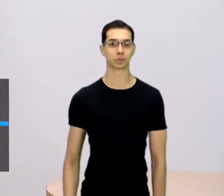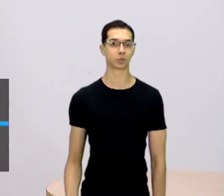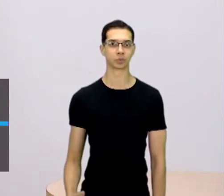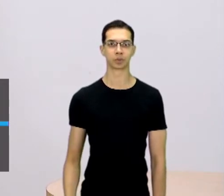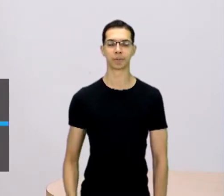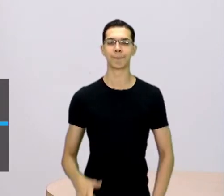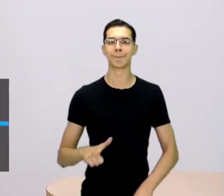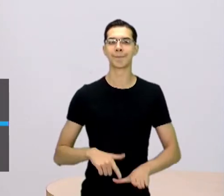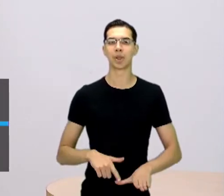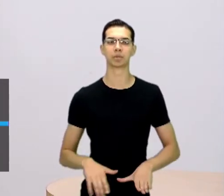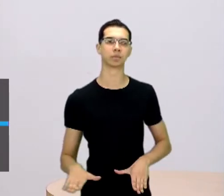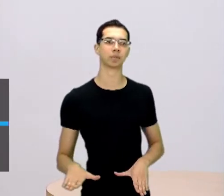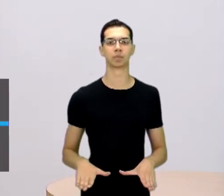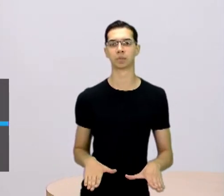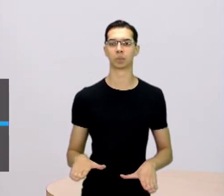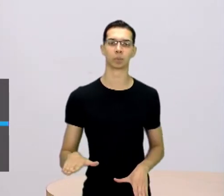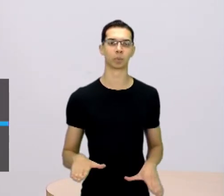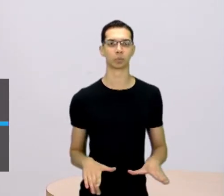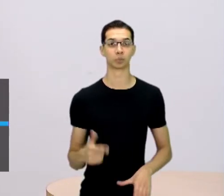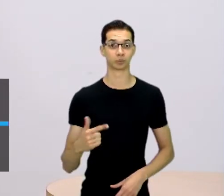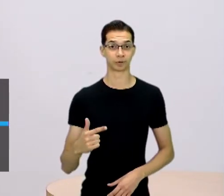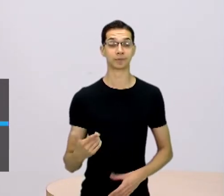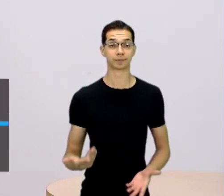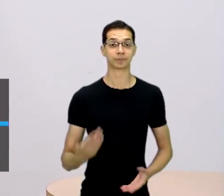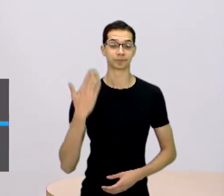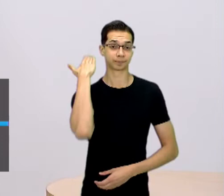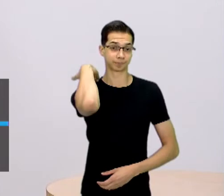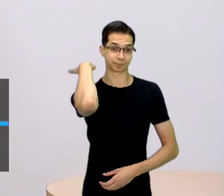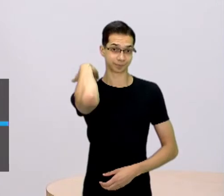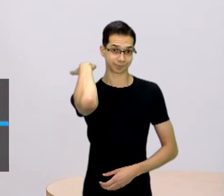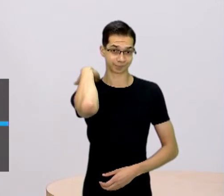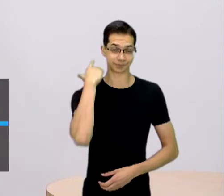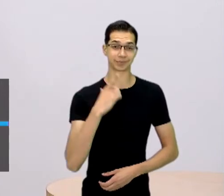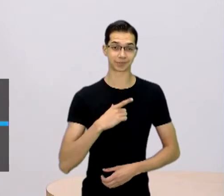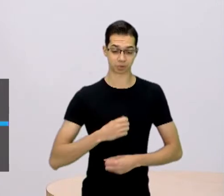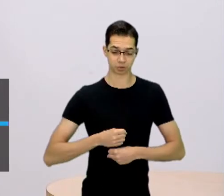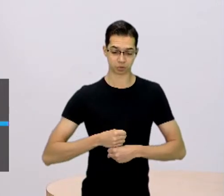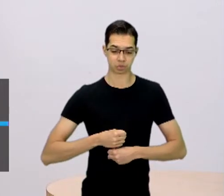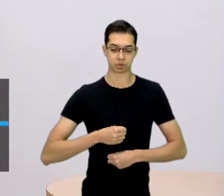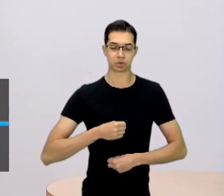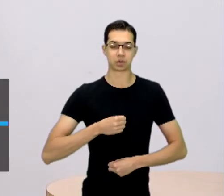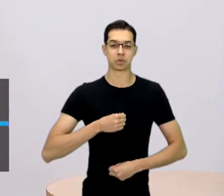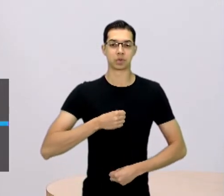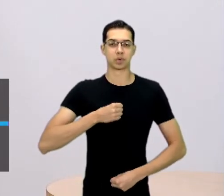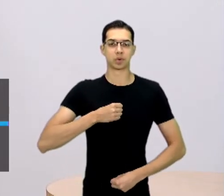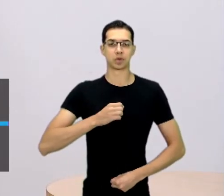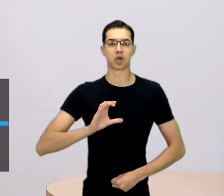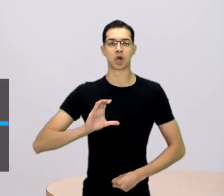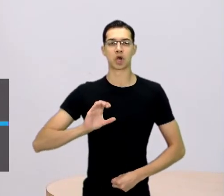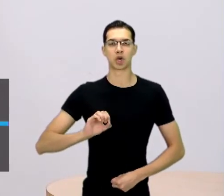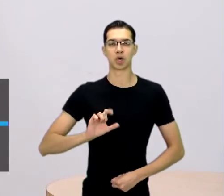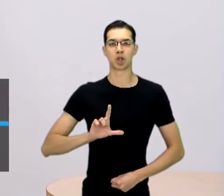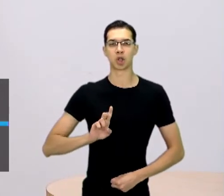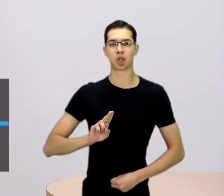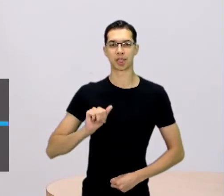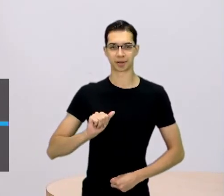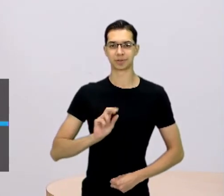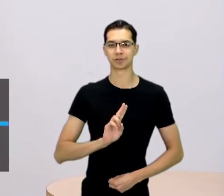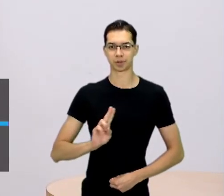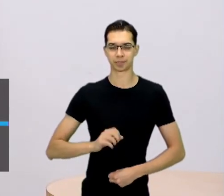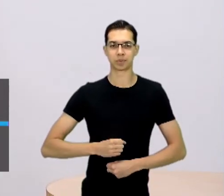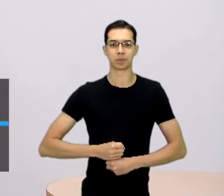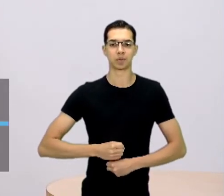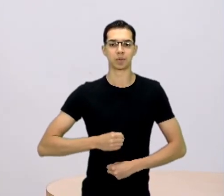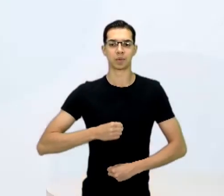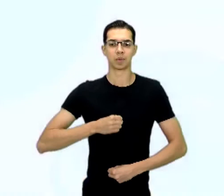os meus pés, então o osso da coluna precisa permitir isso, essa sustentação do meu corpo. E aí eu